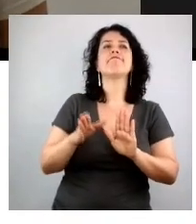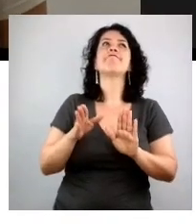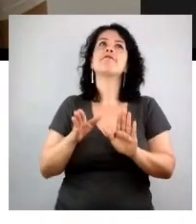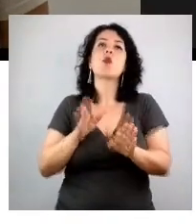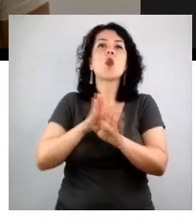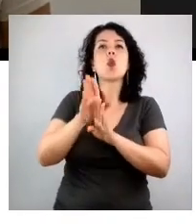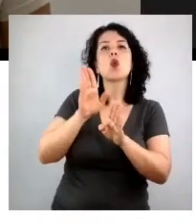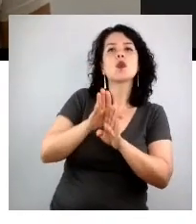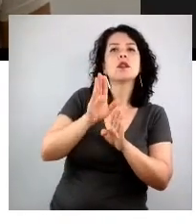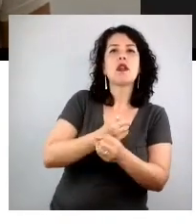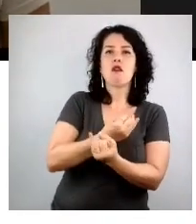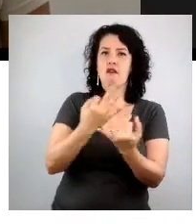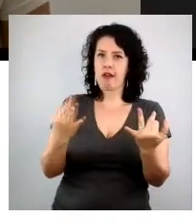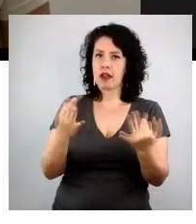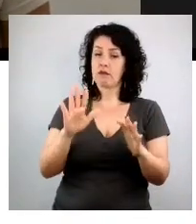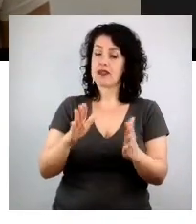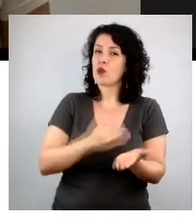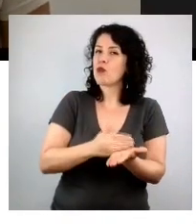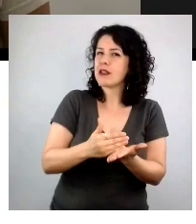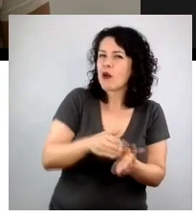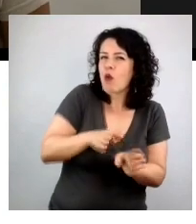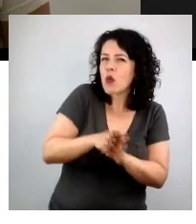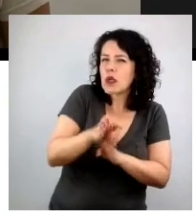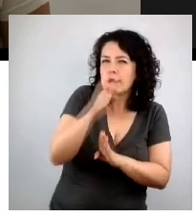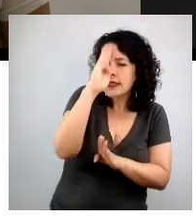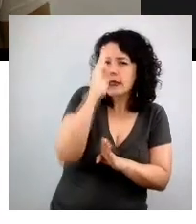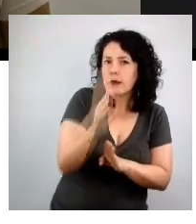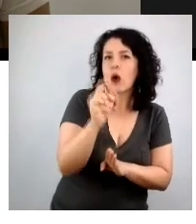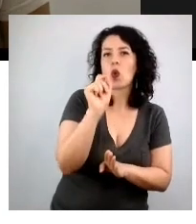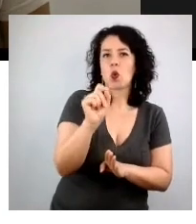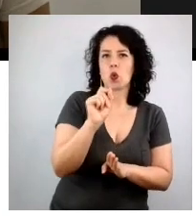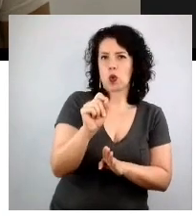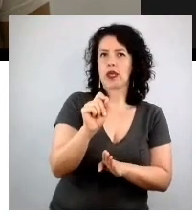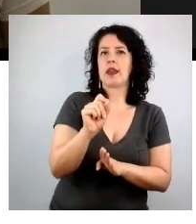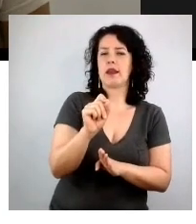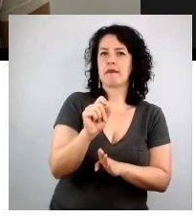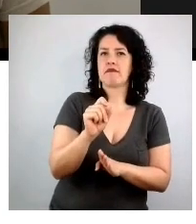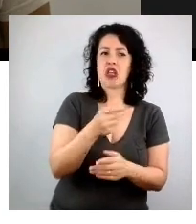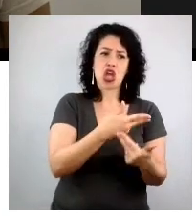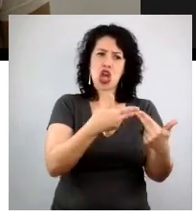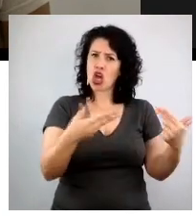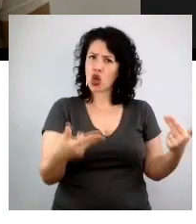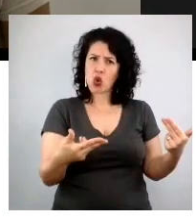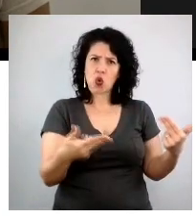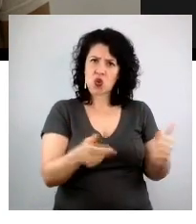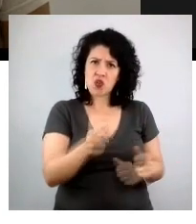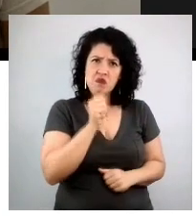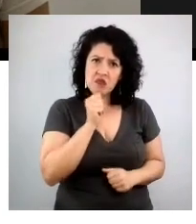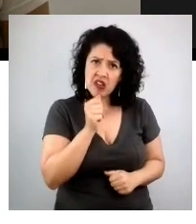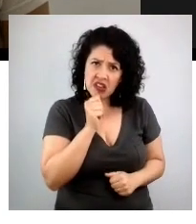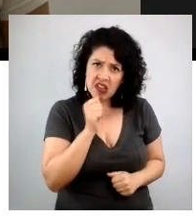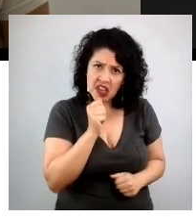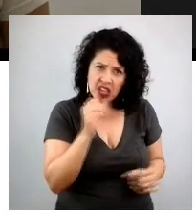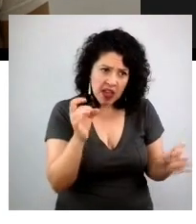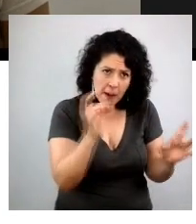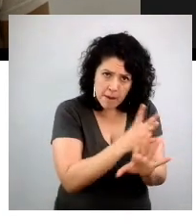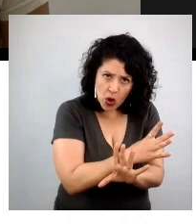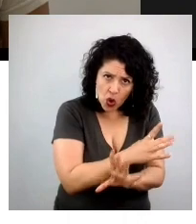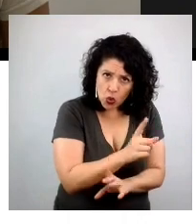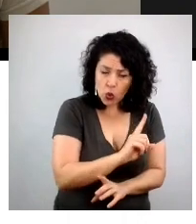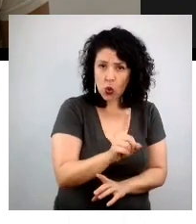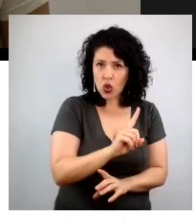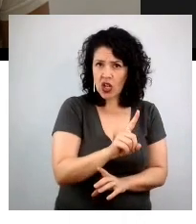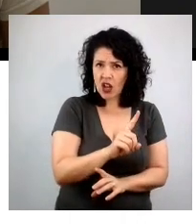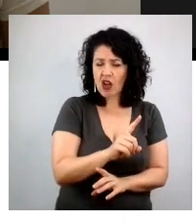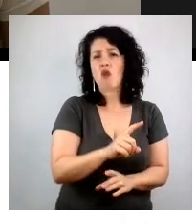muito importante. Se exponham àquilo que não está pronto, que não está posto, que não é confortável, que não faz todo, que não